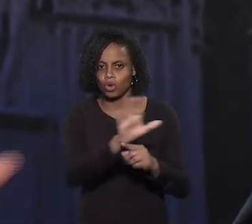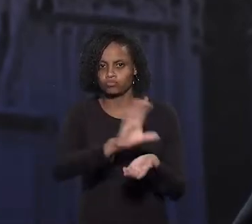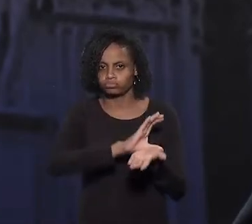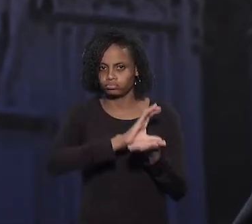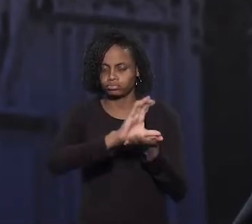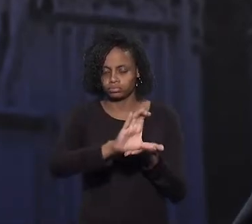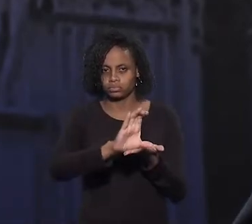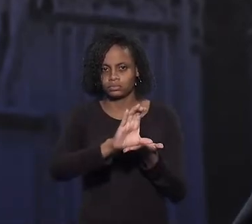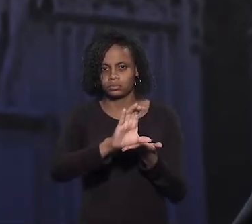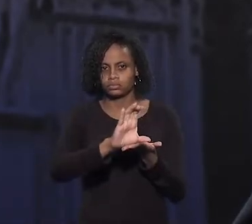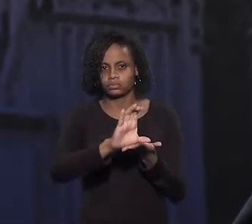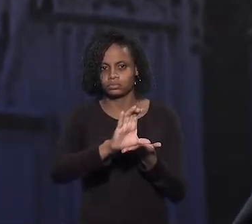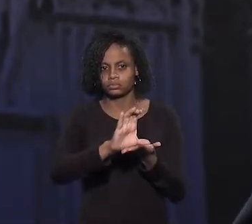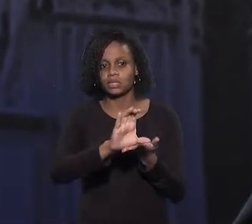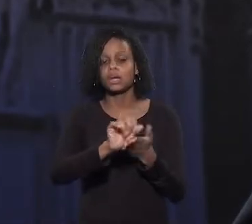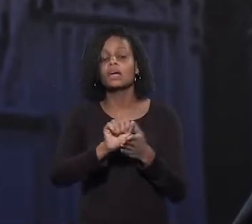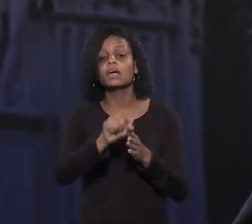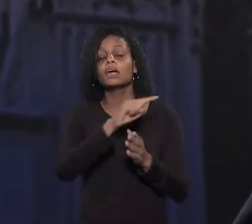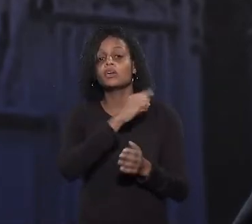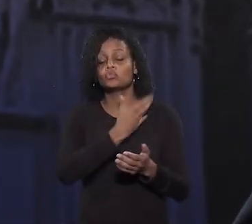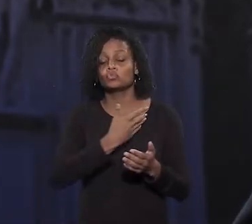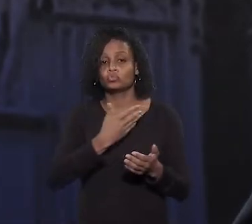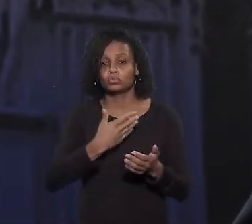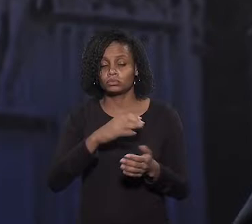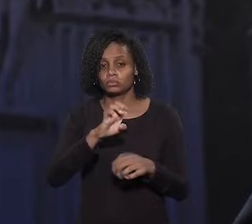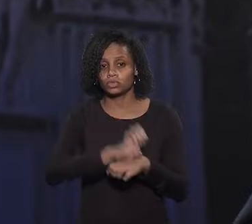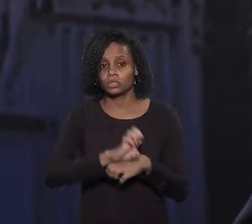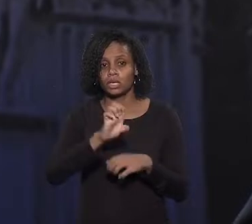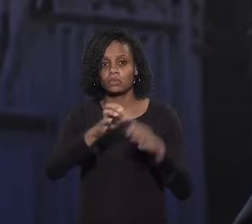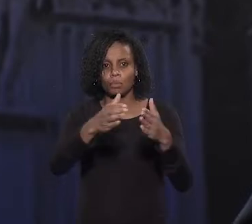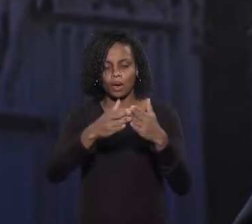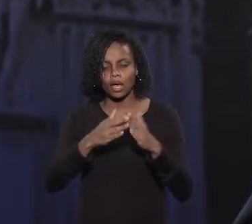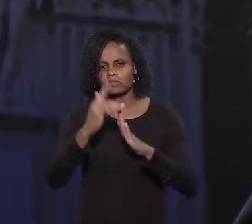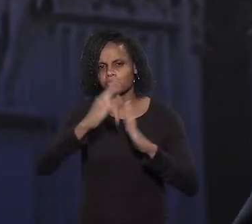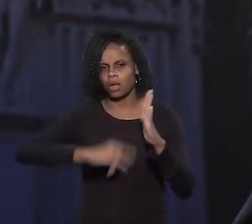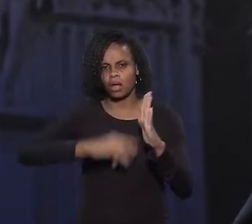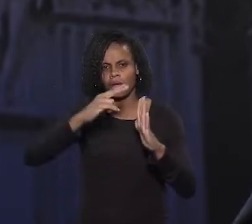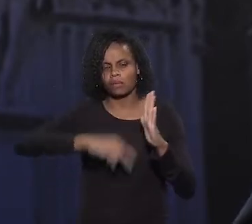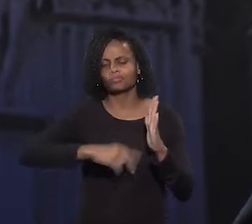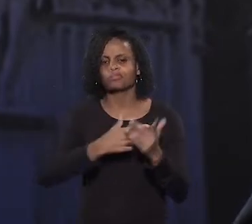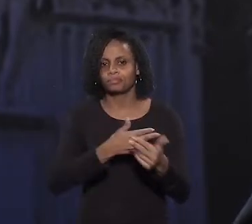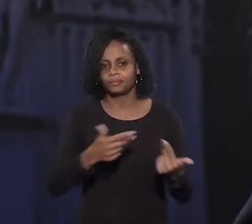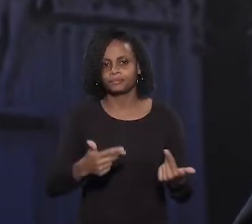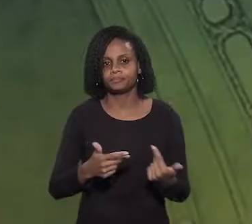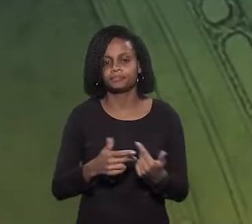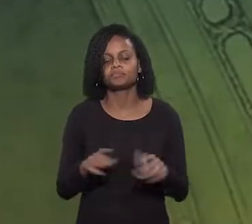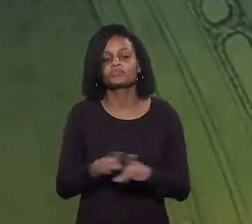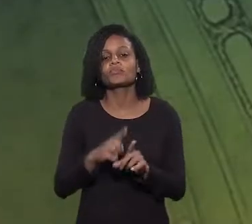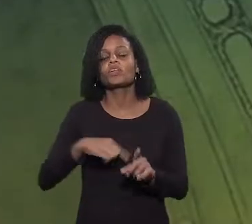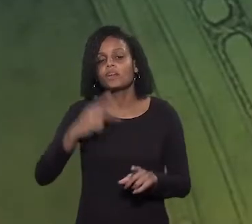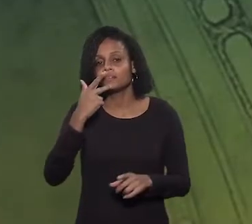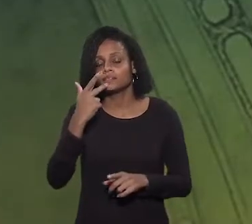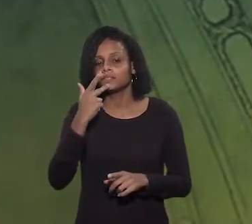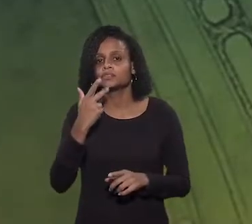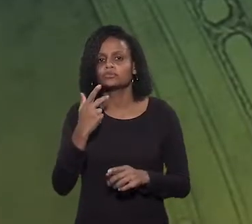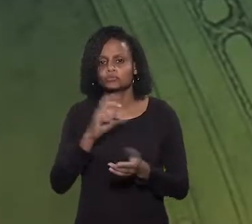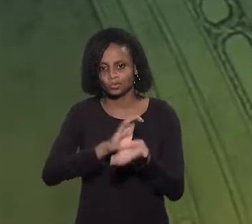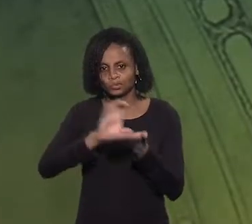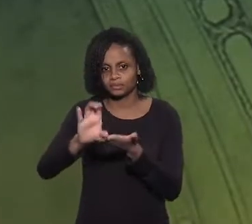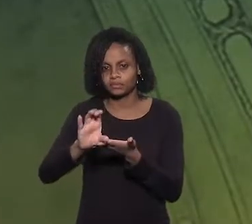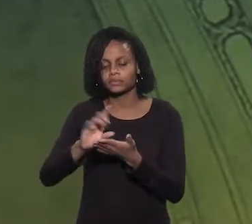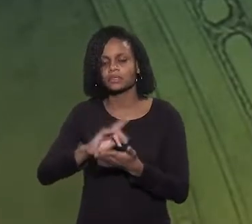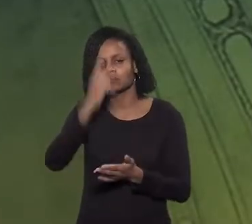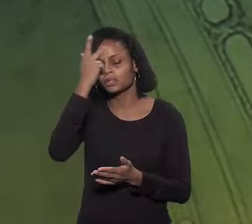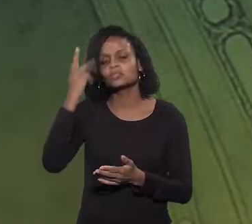subsídio, ela solicita também que se realizem os controles pertinentes. E já que a gente está falando de subsídio,